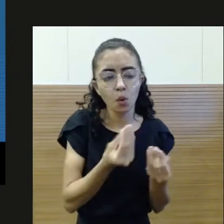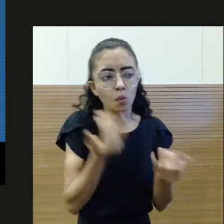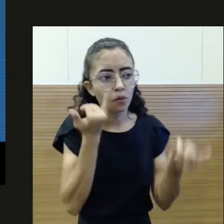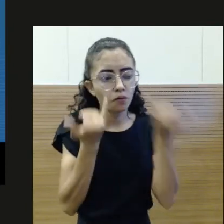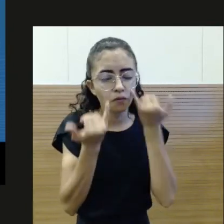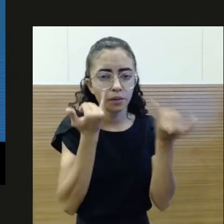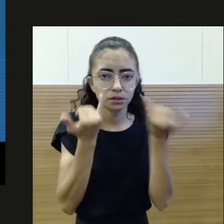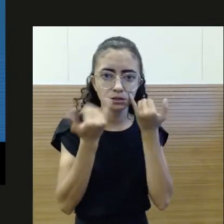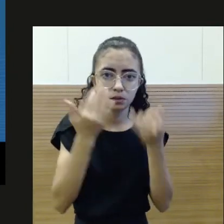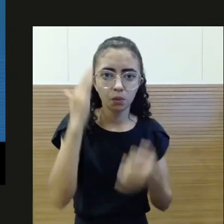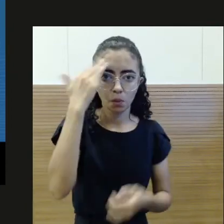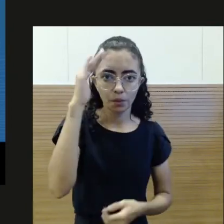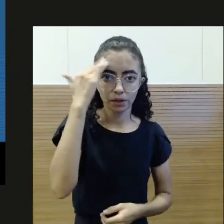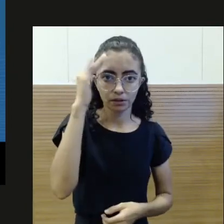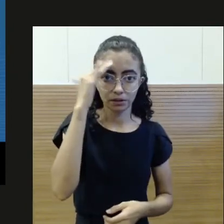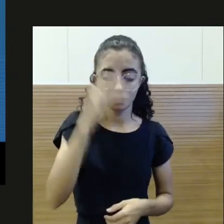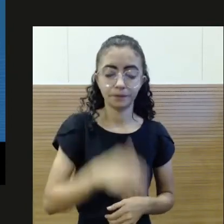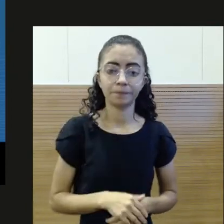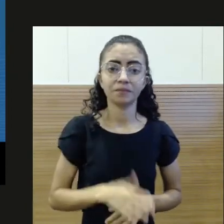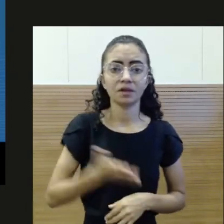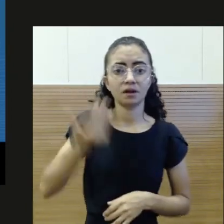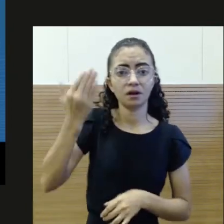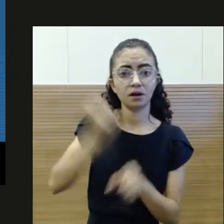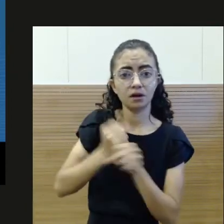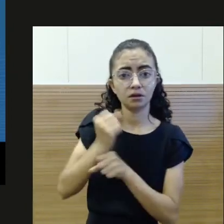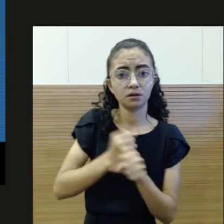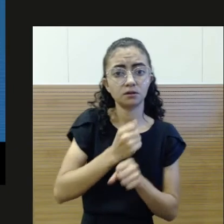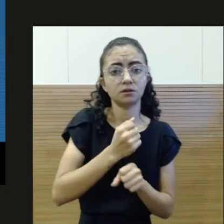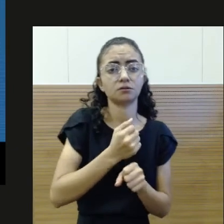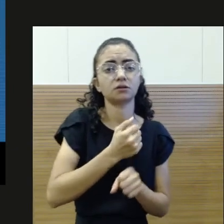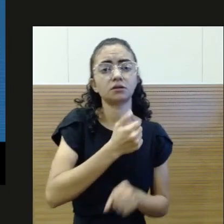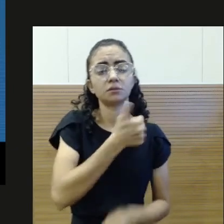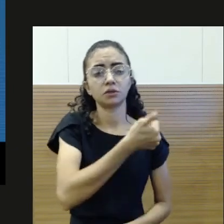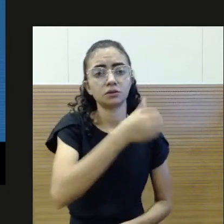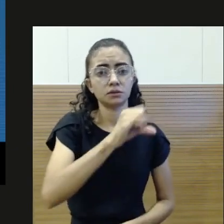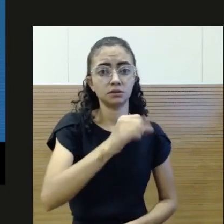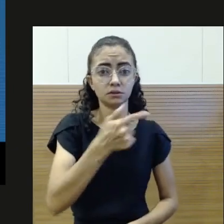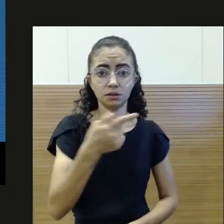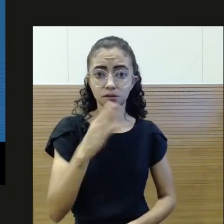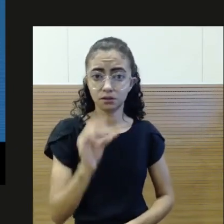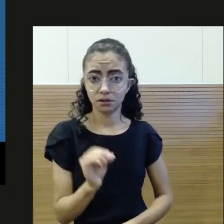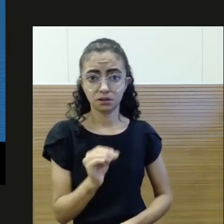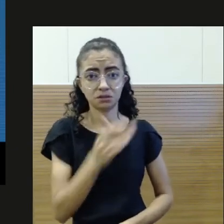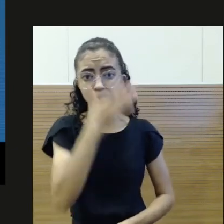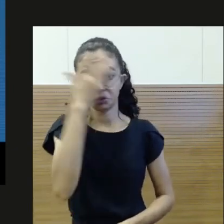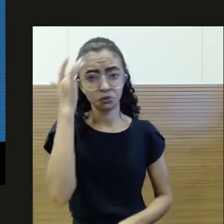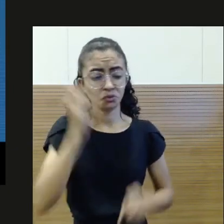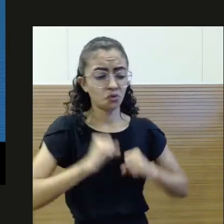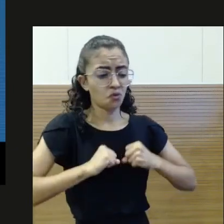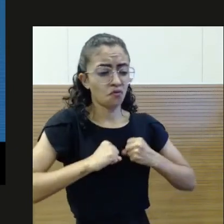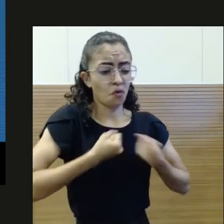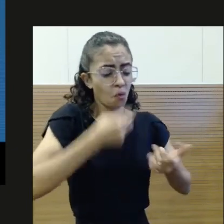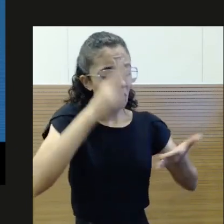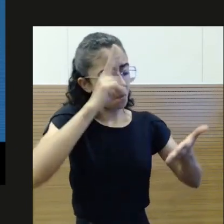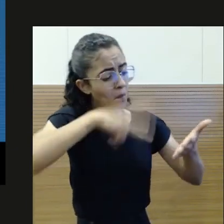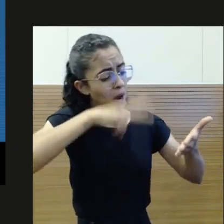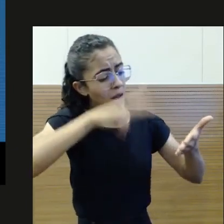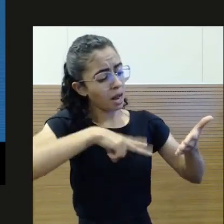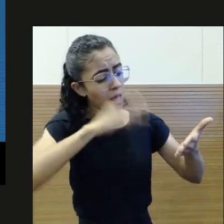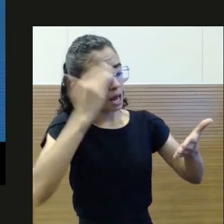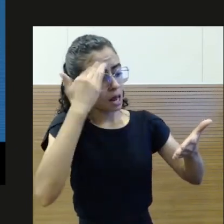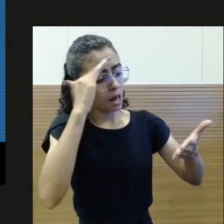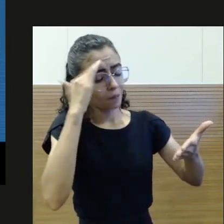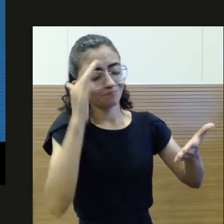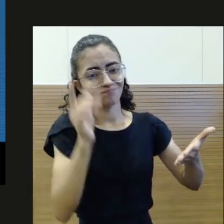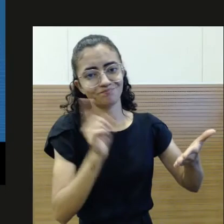anos 1970, que os consumidores eles usam pouco tempo e fazem pouco esforço cognitivo para tomar as